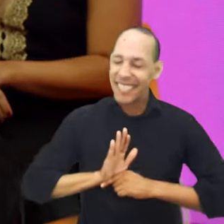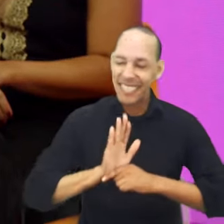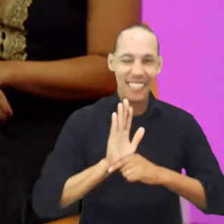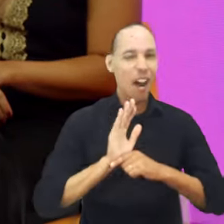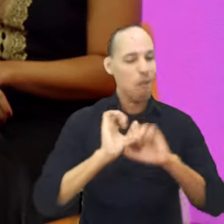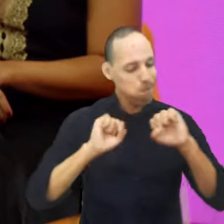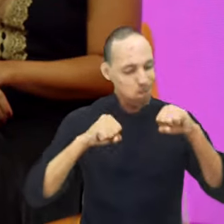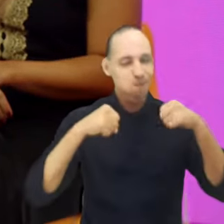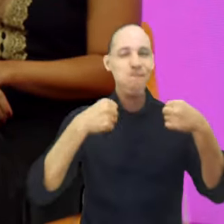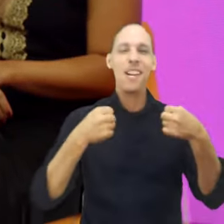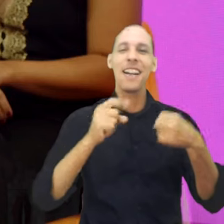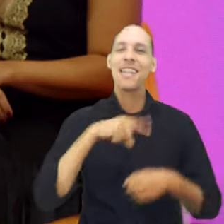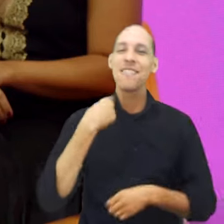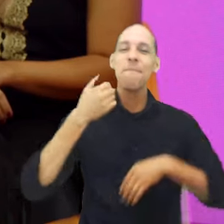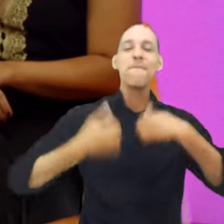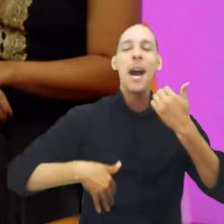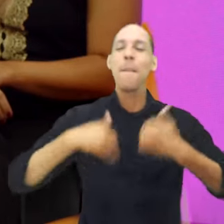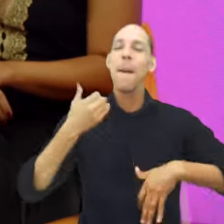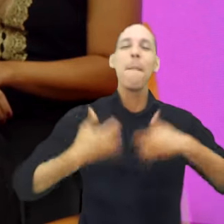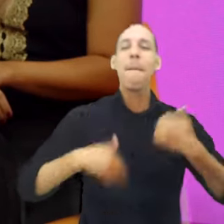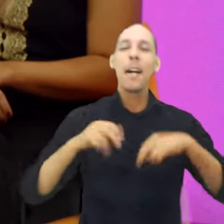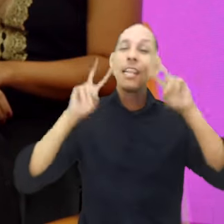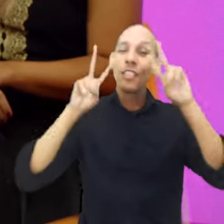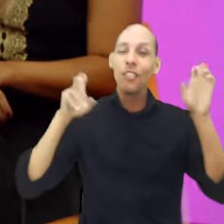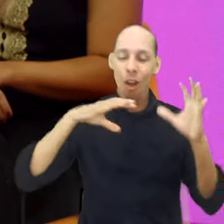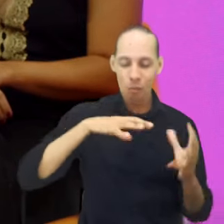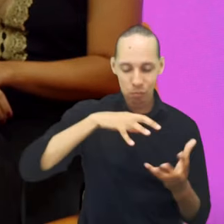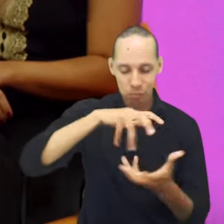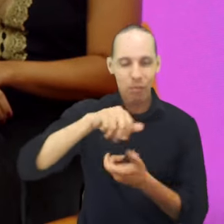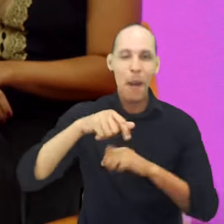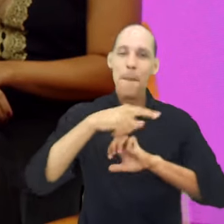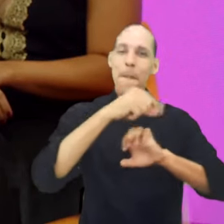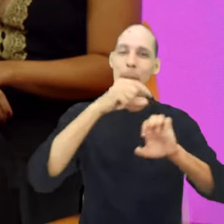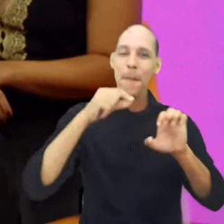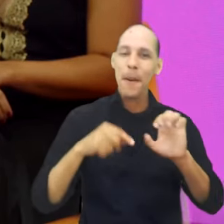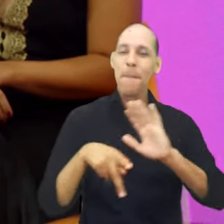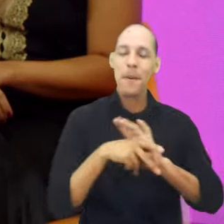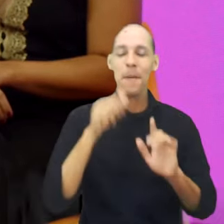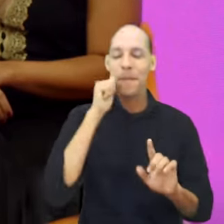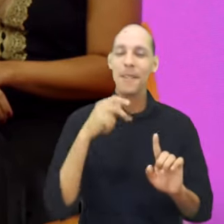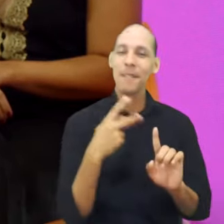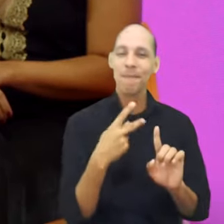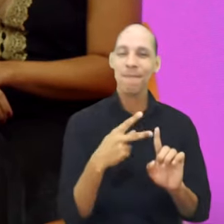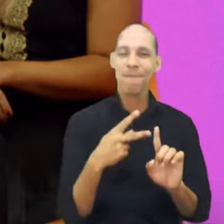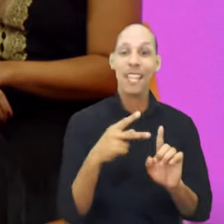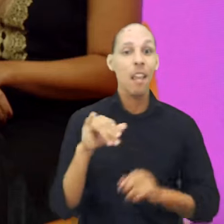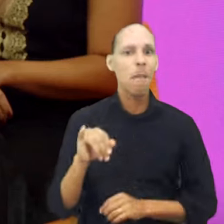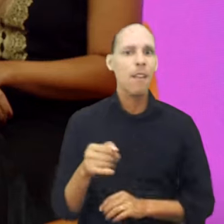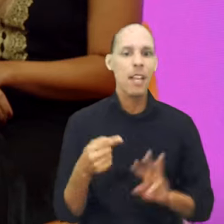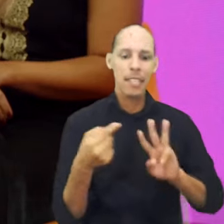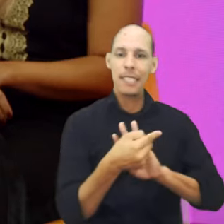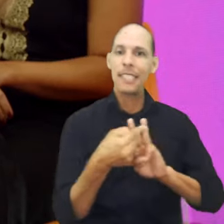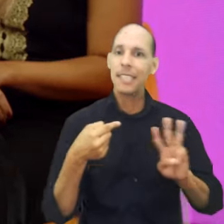um caldo para a gente poder falar sobre todo esse universo do empreendedorismo feminino, aproveitando tudo que